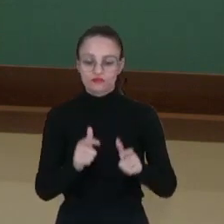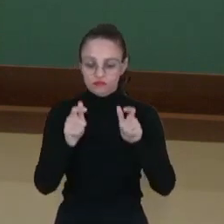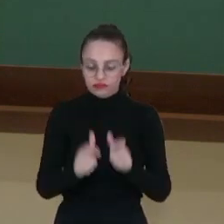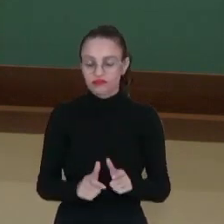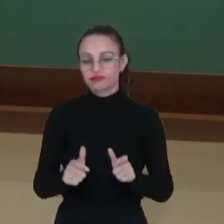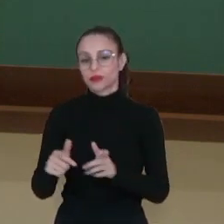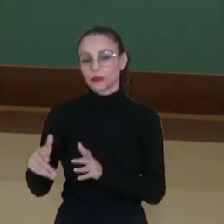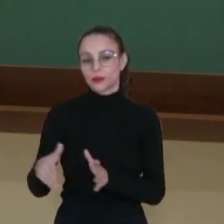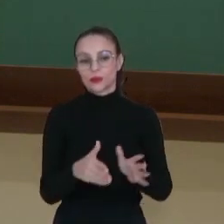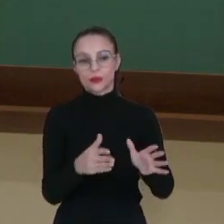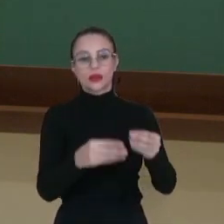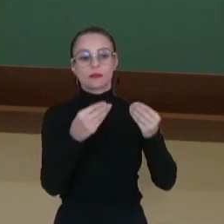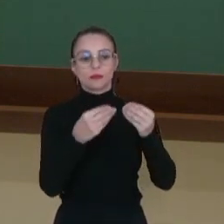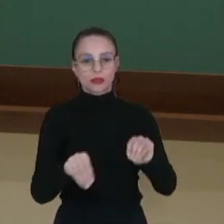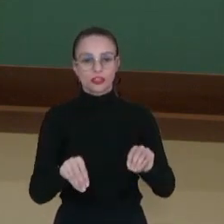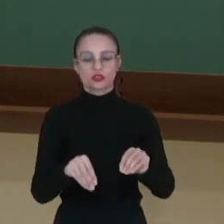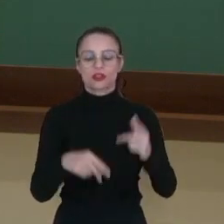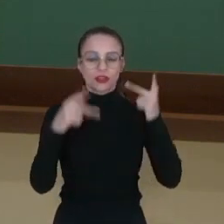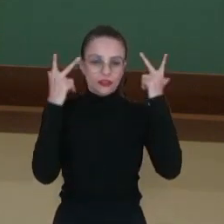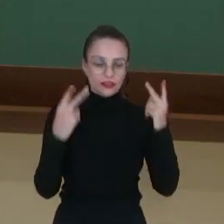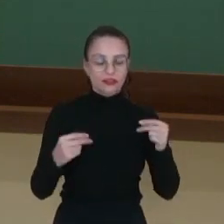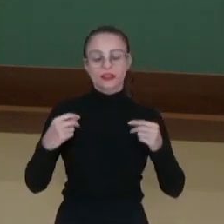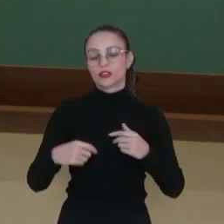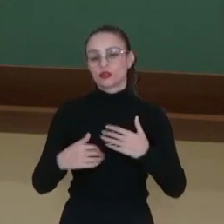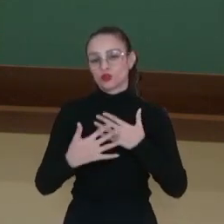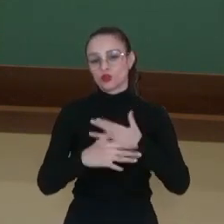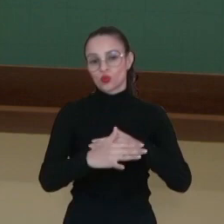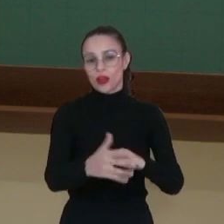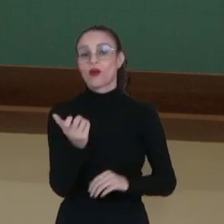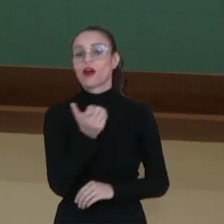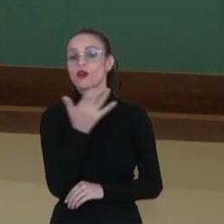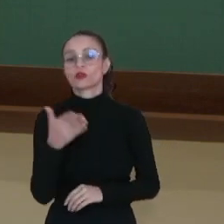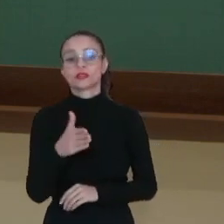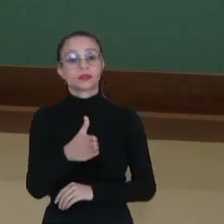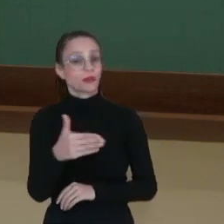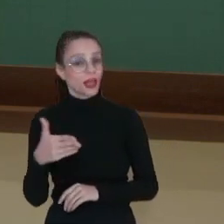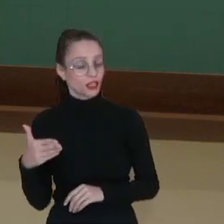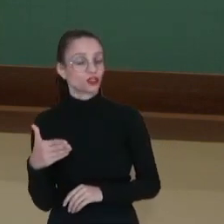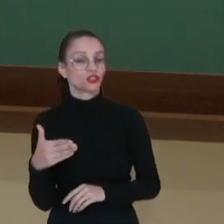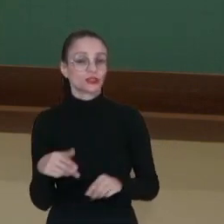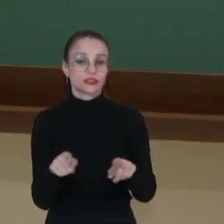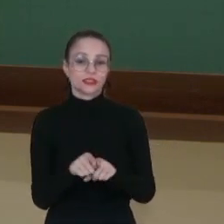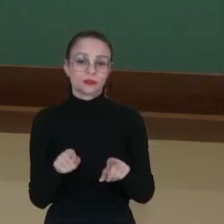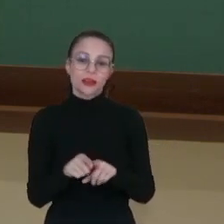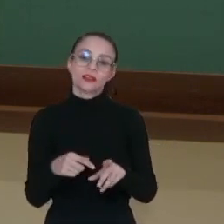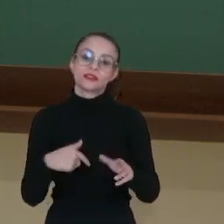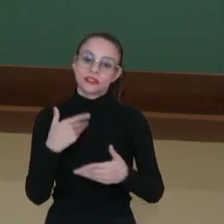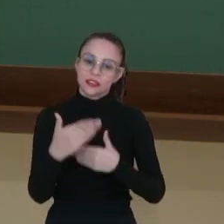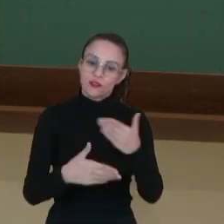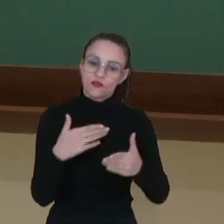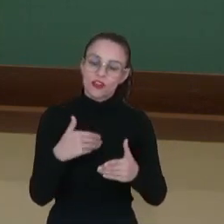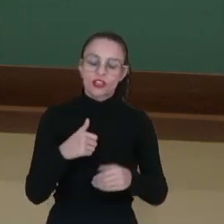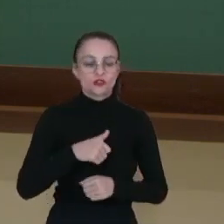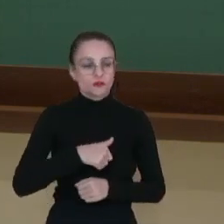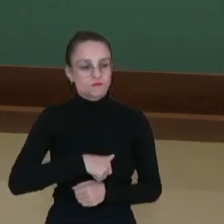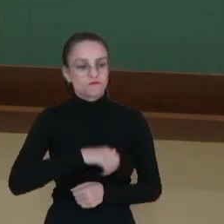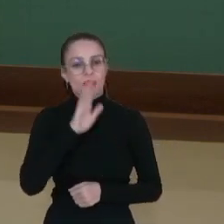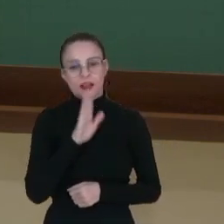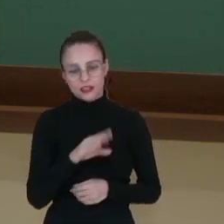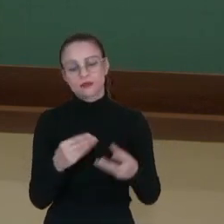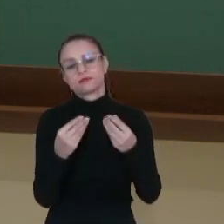acabam prejudicando a dinâmica natural, algumas espécies de peixes que acabam se desenvolvendo mais ali